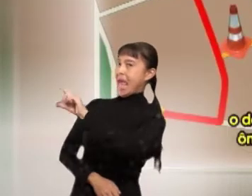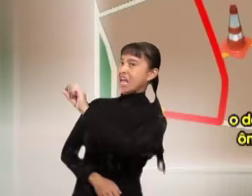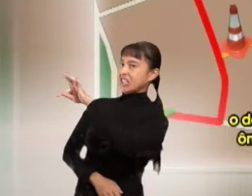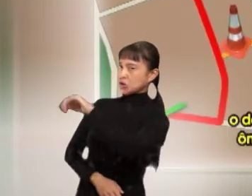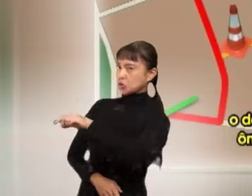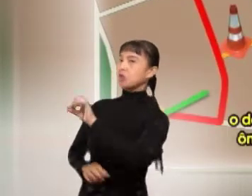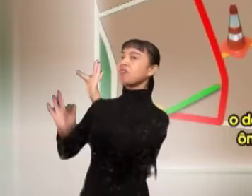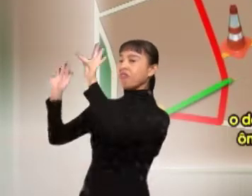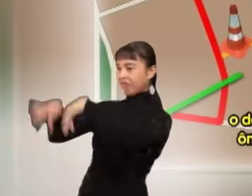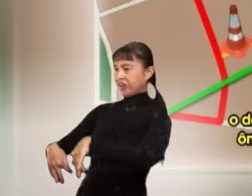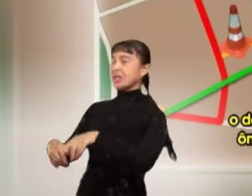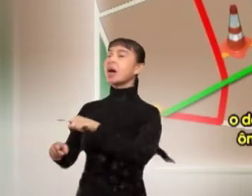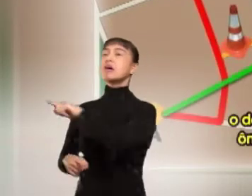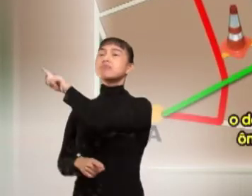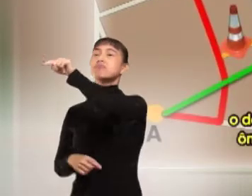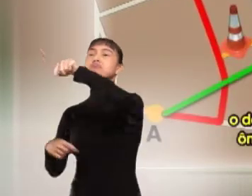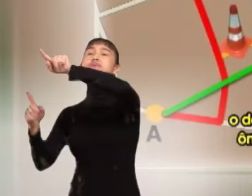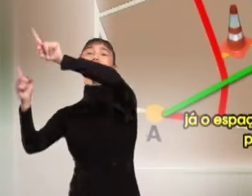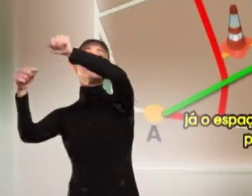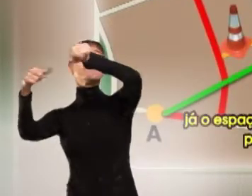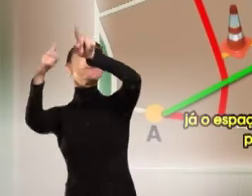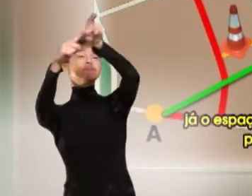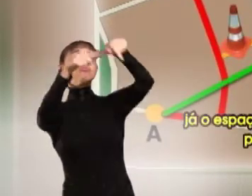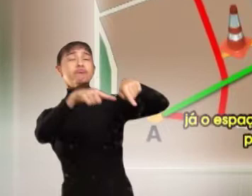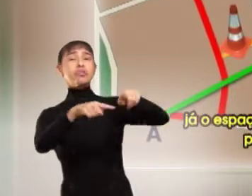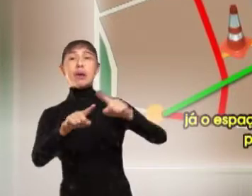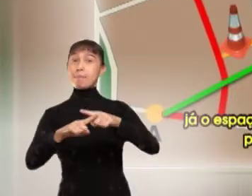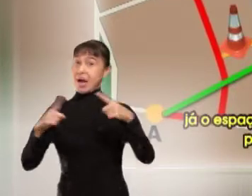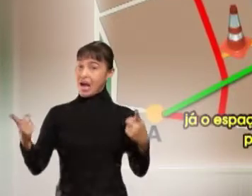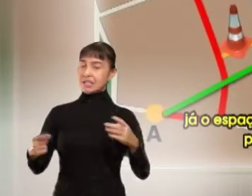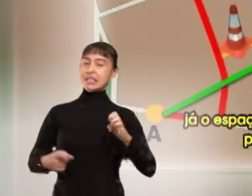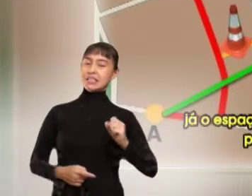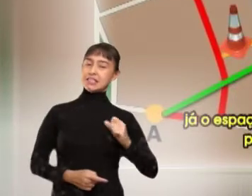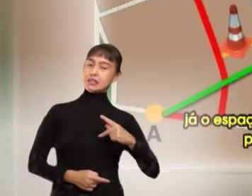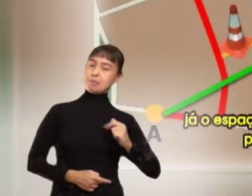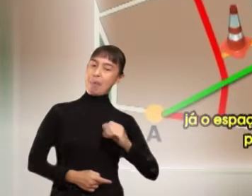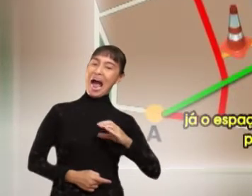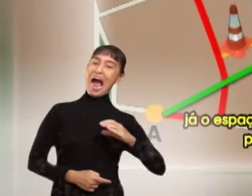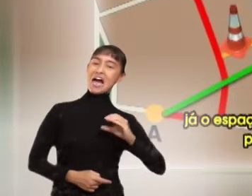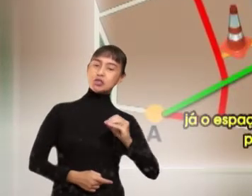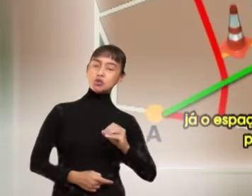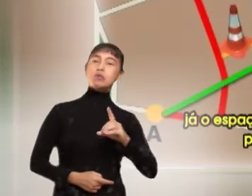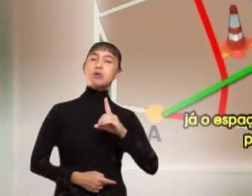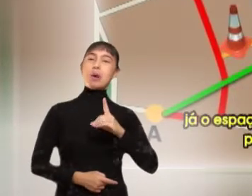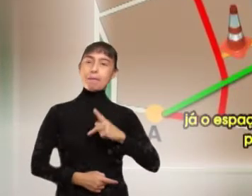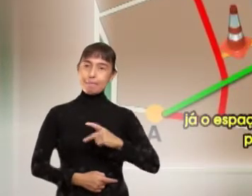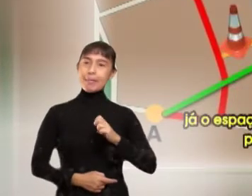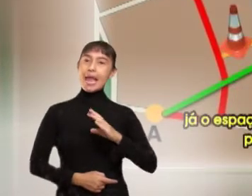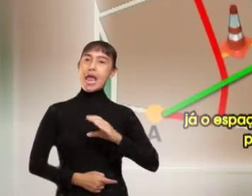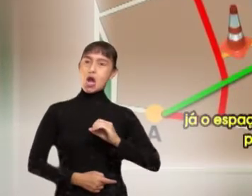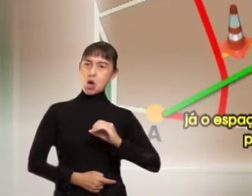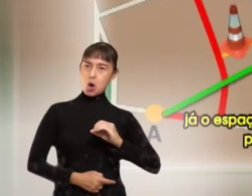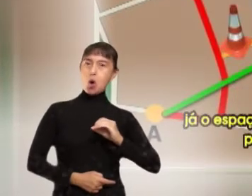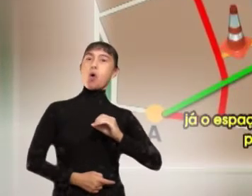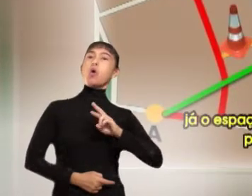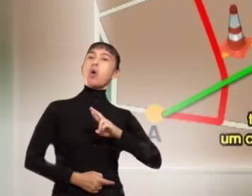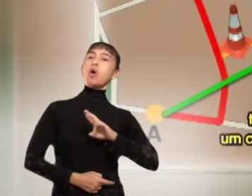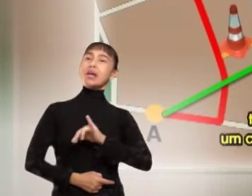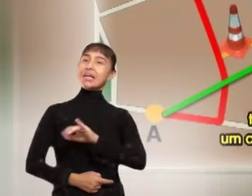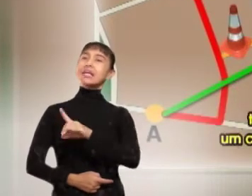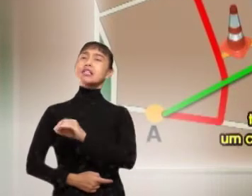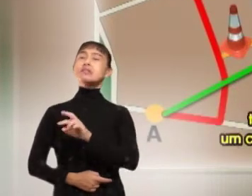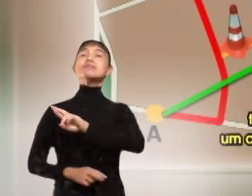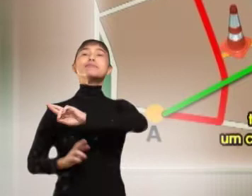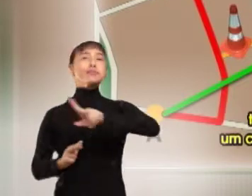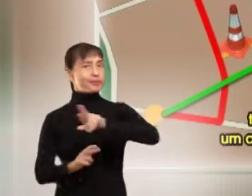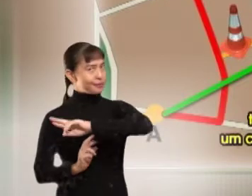deslocamento final do ônibus será o mesmo. Já o espaço percorrido será diferente, pois agora o ônibus